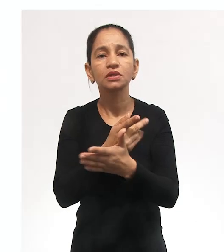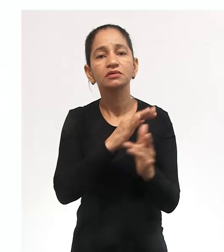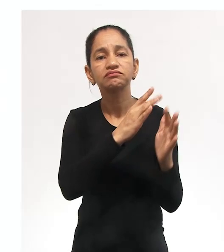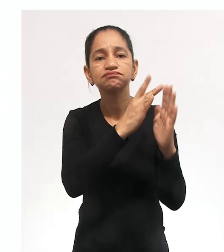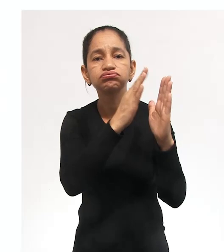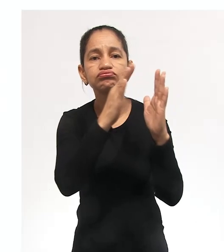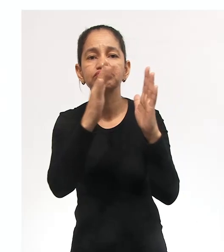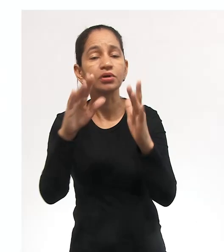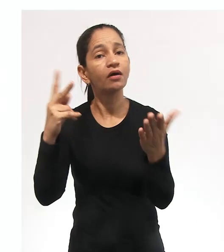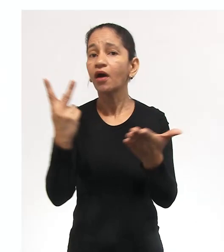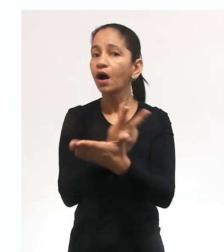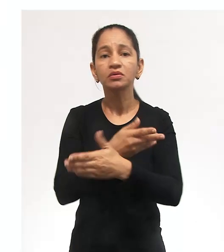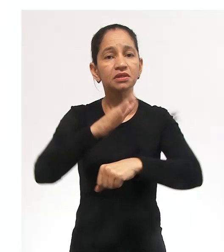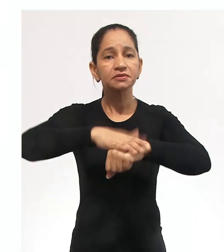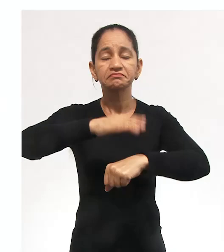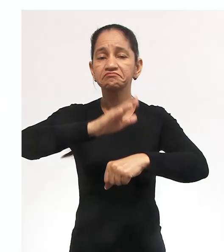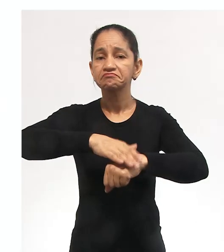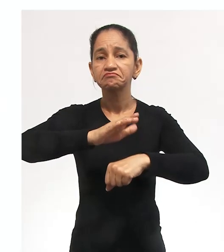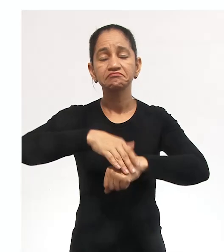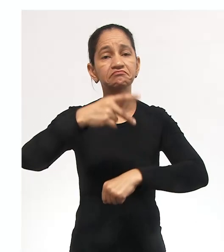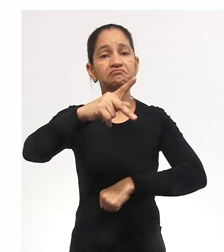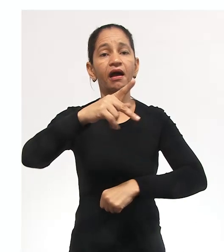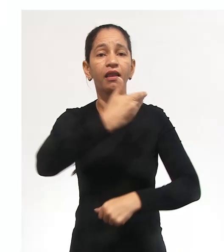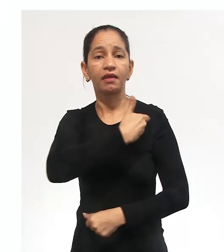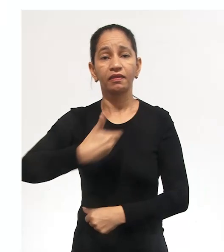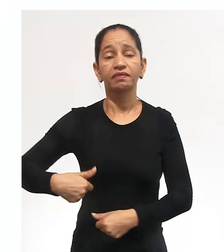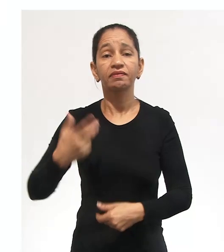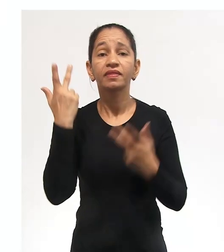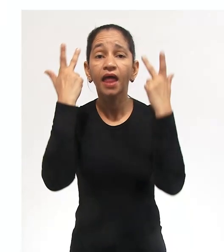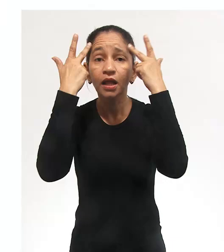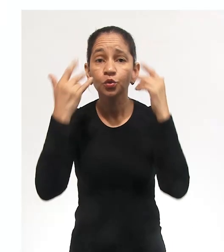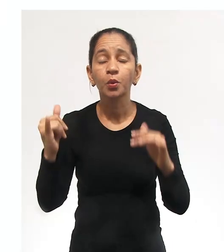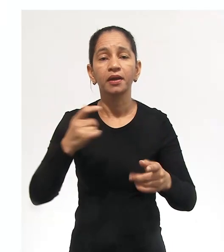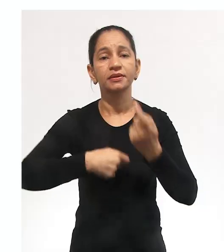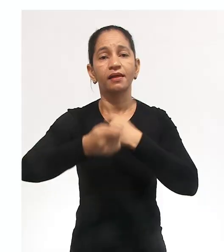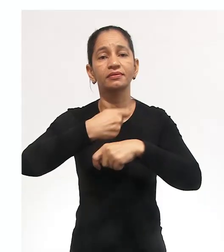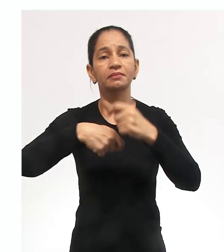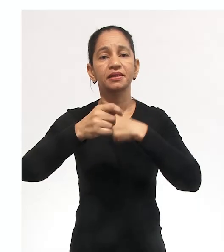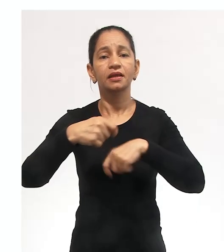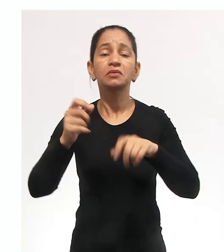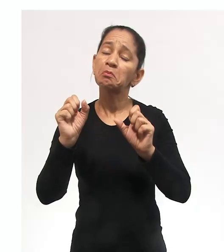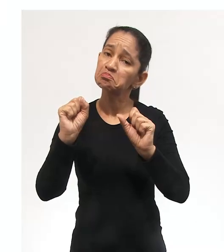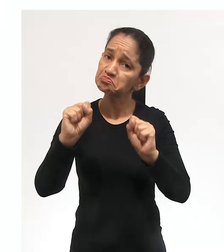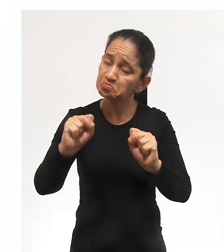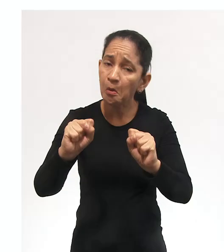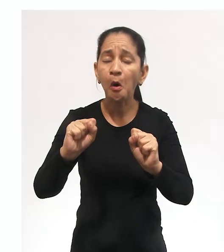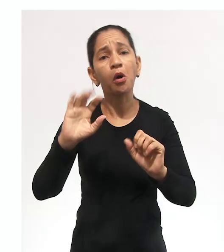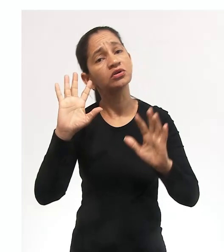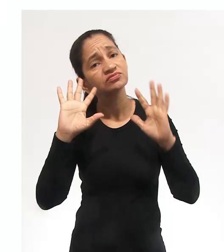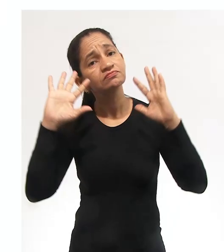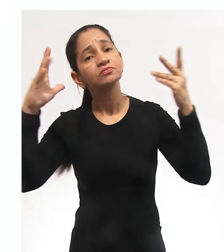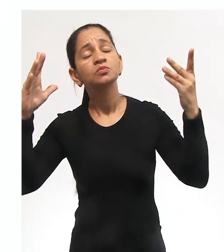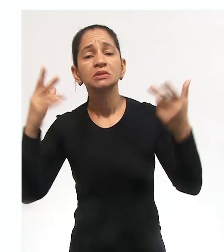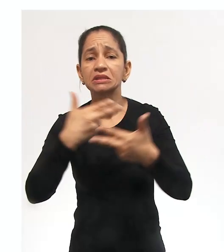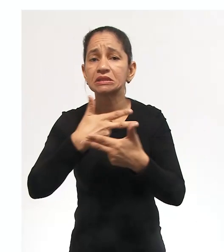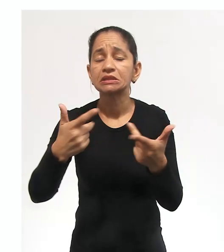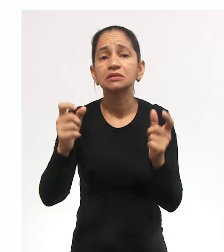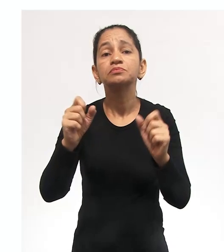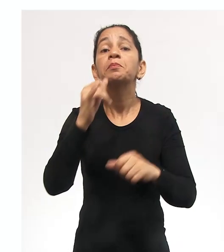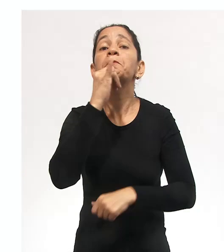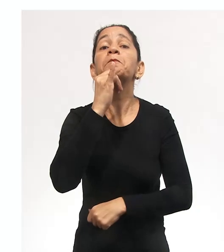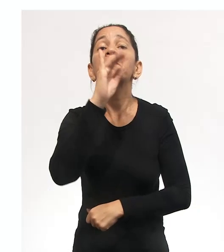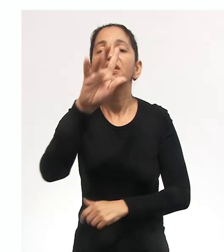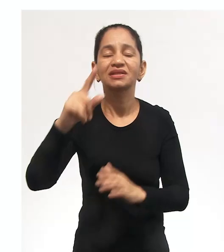pela própria administração pública, né? Ou às vezes pode ter sim uma provocação, né, de terceiros, né, como por